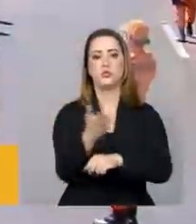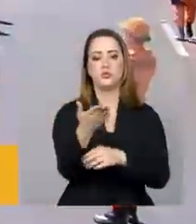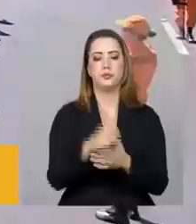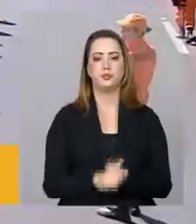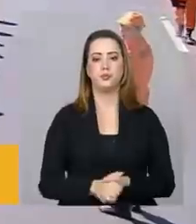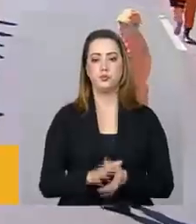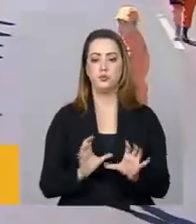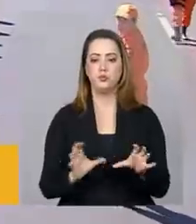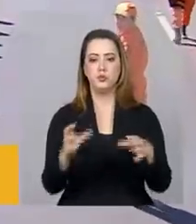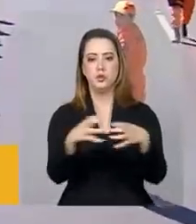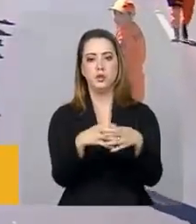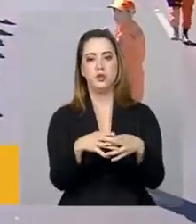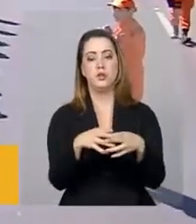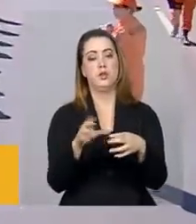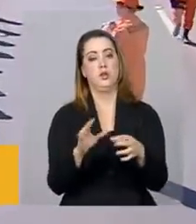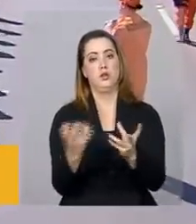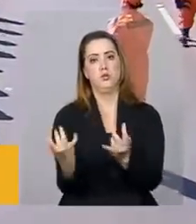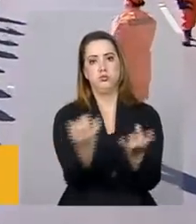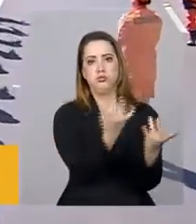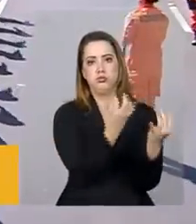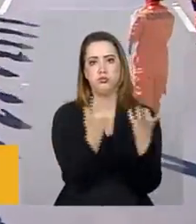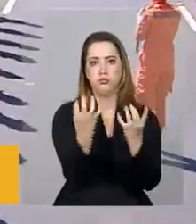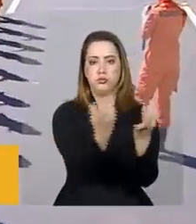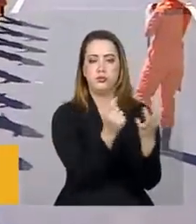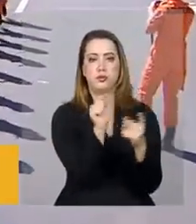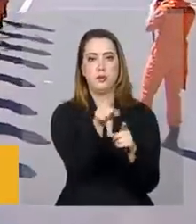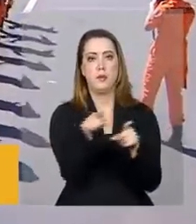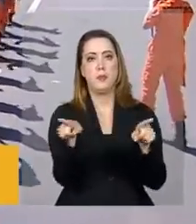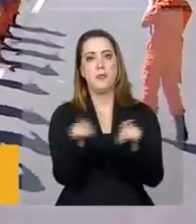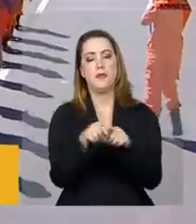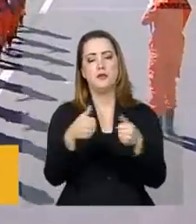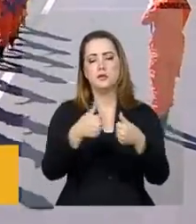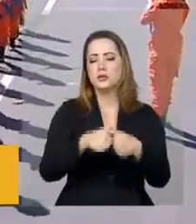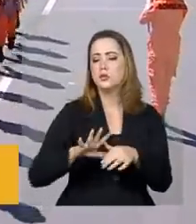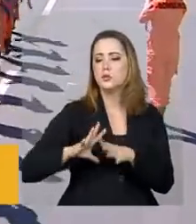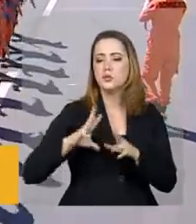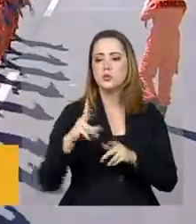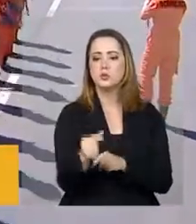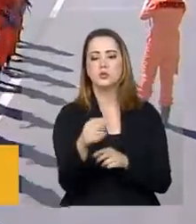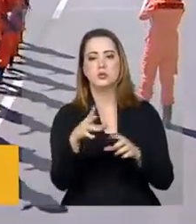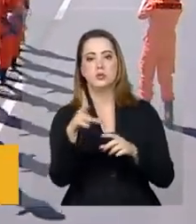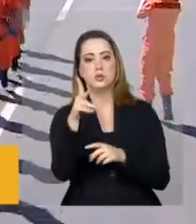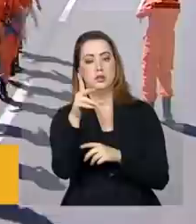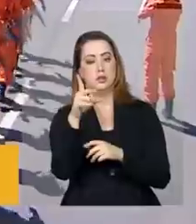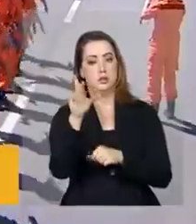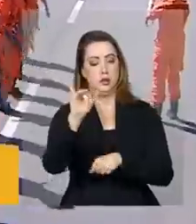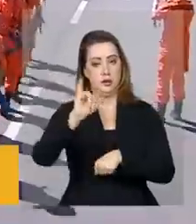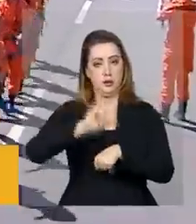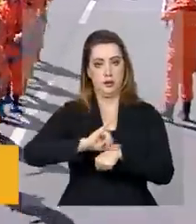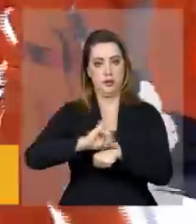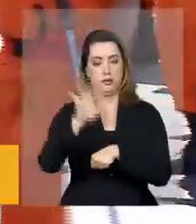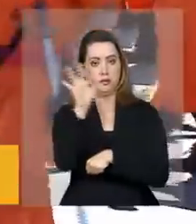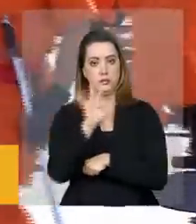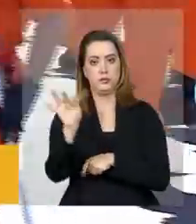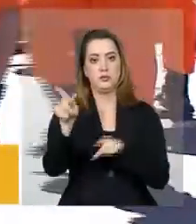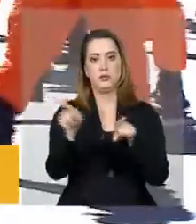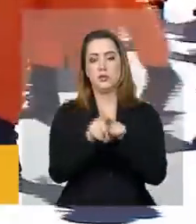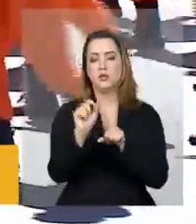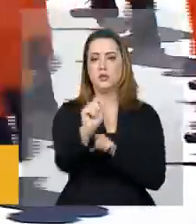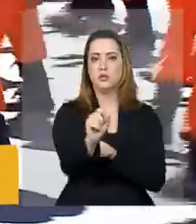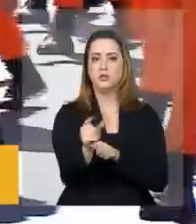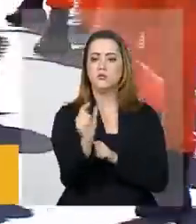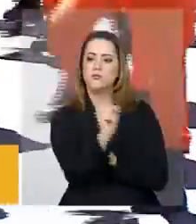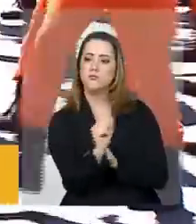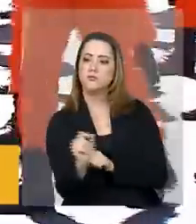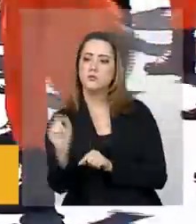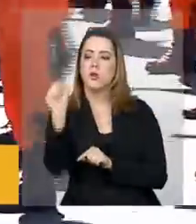Os grupamentos de combate a incêndio do Corpo de Bombeiros estão em toda a capital federal e suas ações se estendem também a algumas